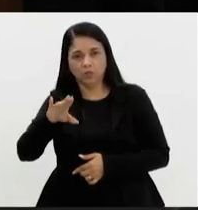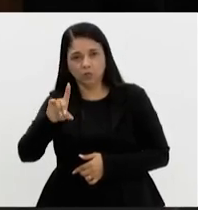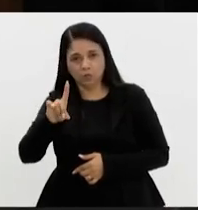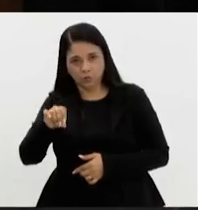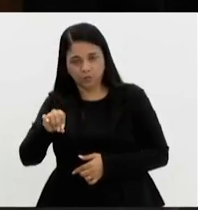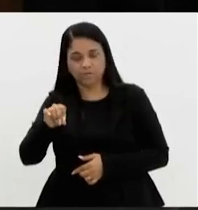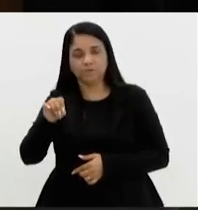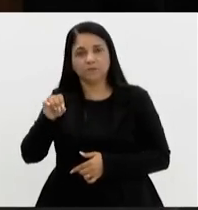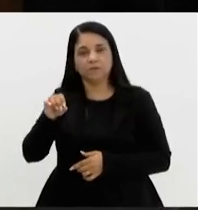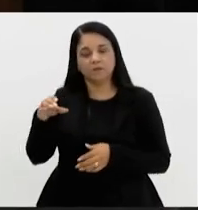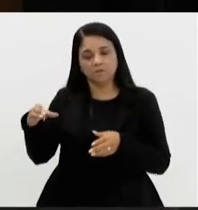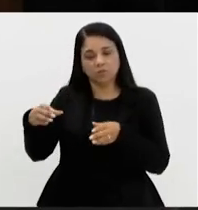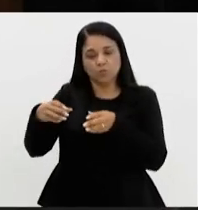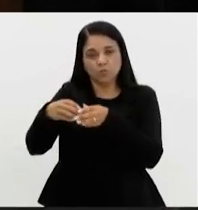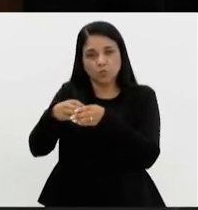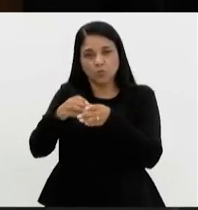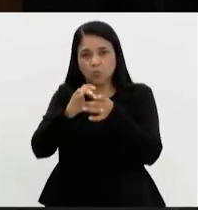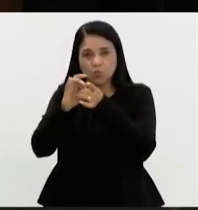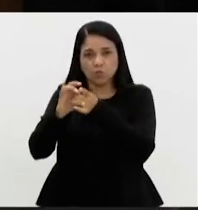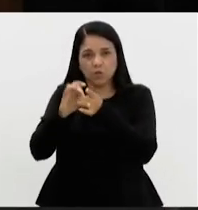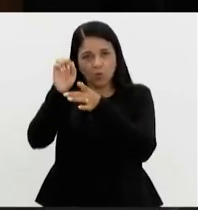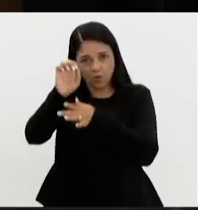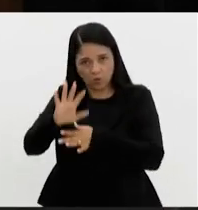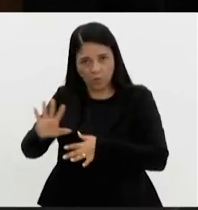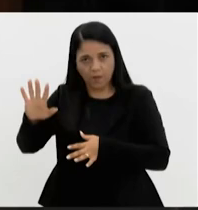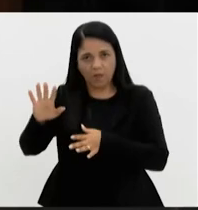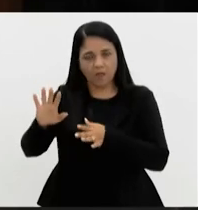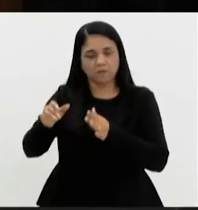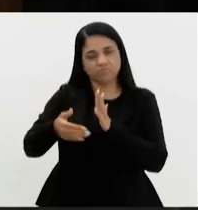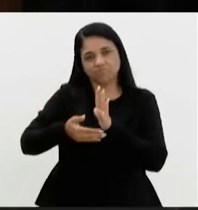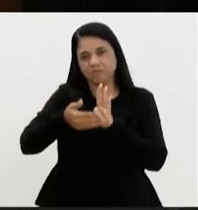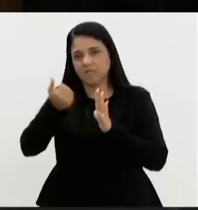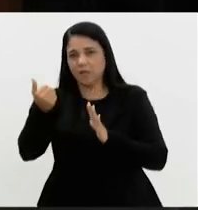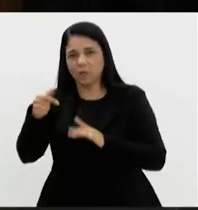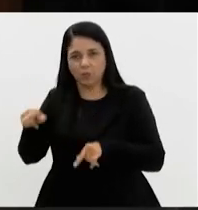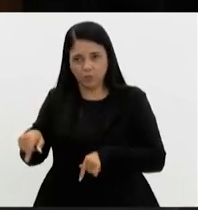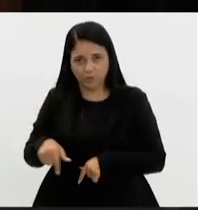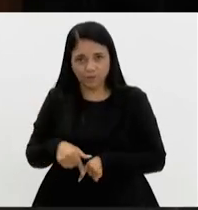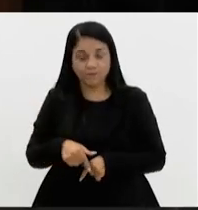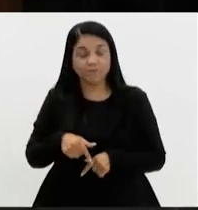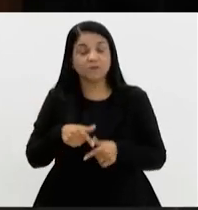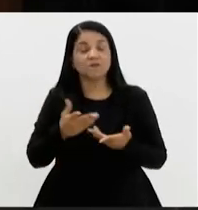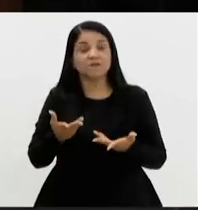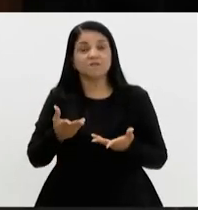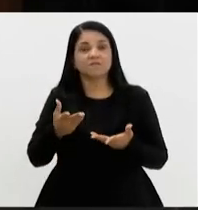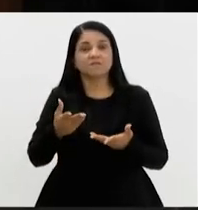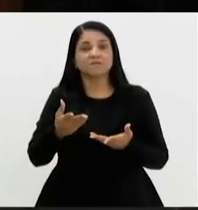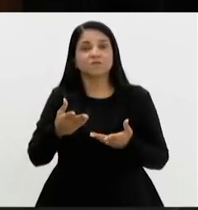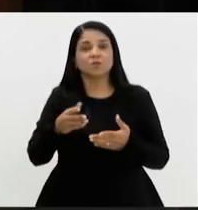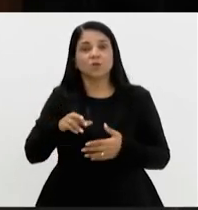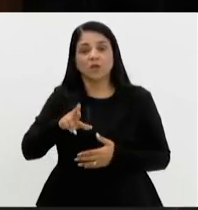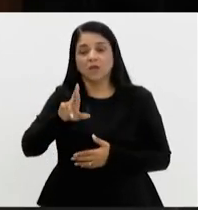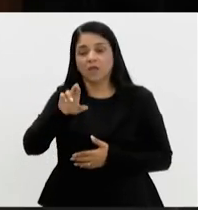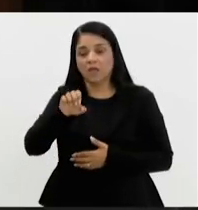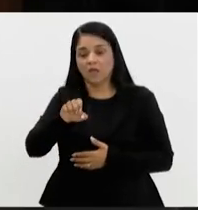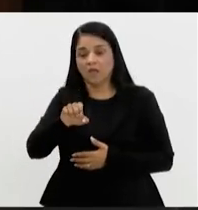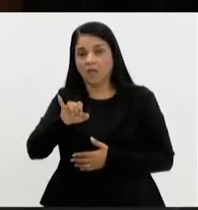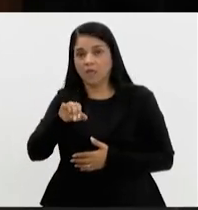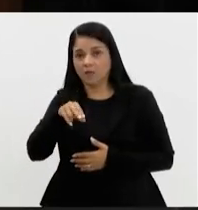um elemento que depois eh de sair do do bloco enfim eh o Reino